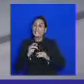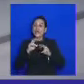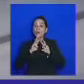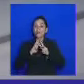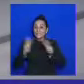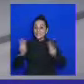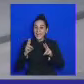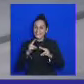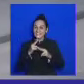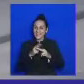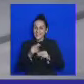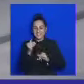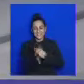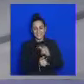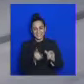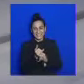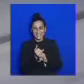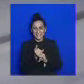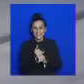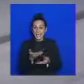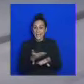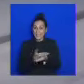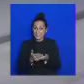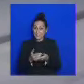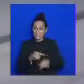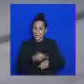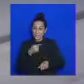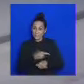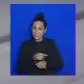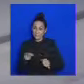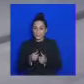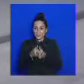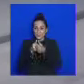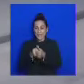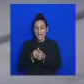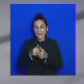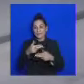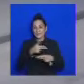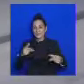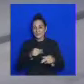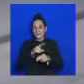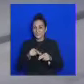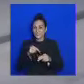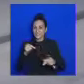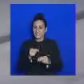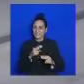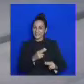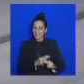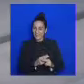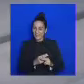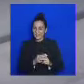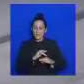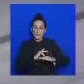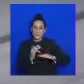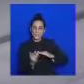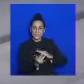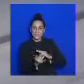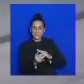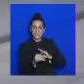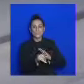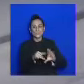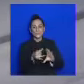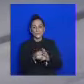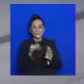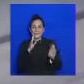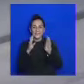do site oficial da Caixa na internet. E a partir de agora você pode acompanhar os demais sorteios desta noite das Loterias Caixa através dos perfis do